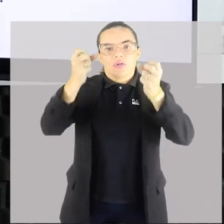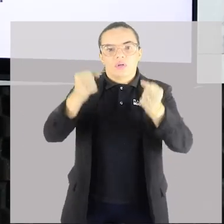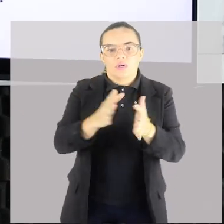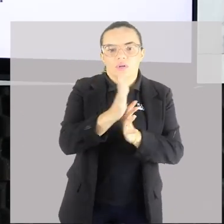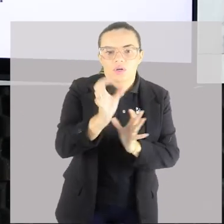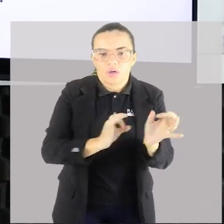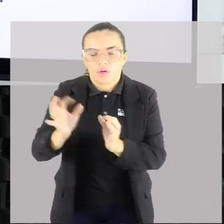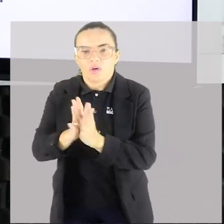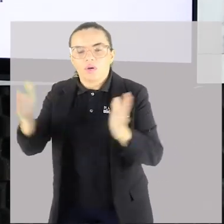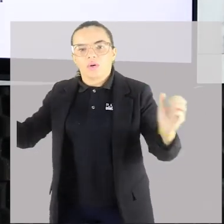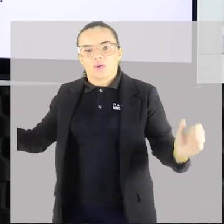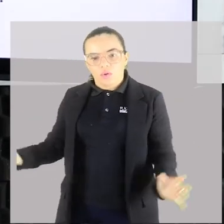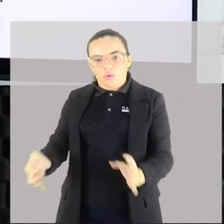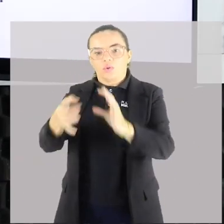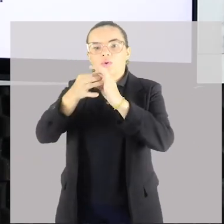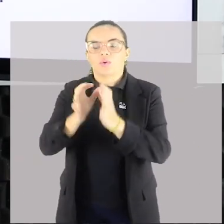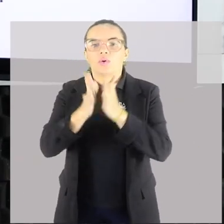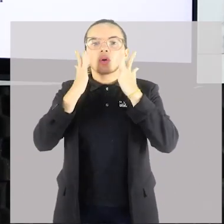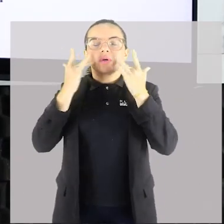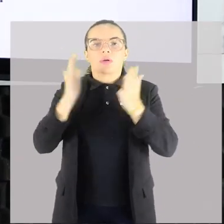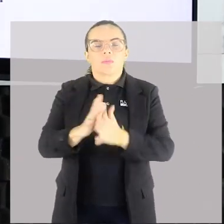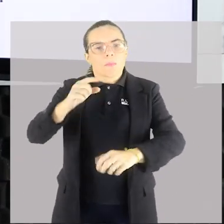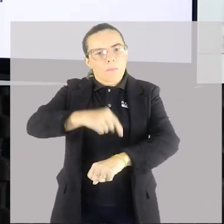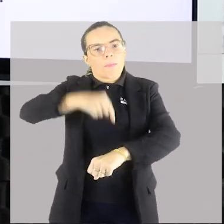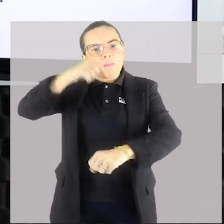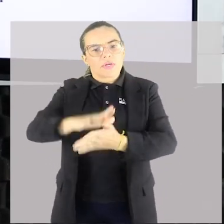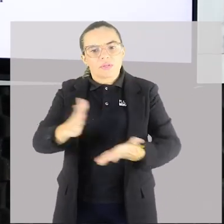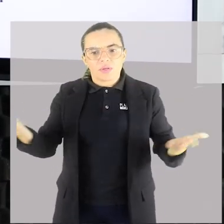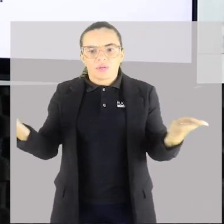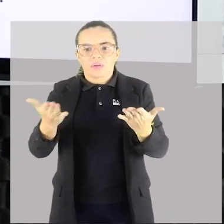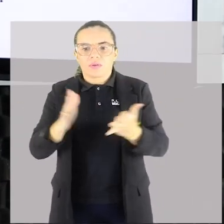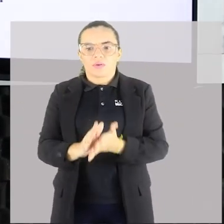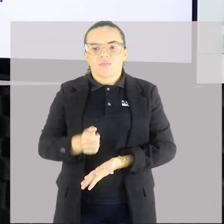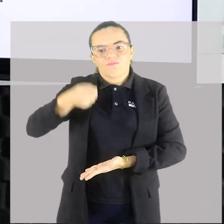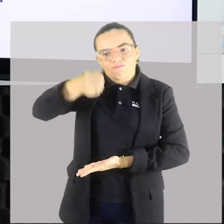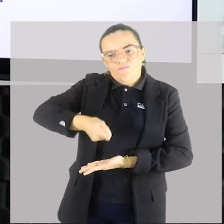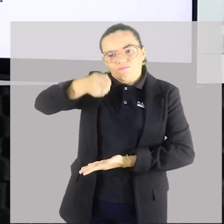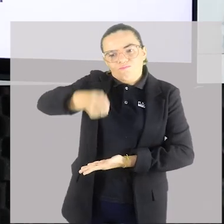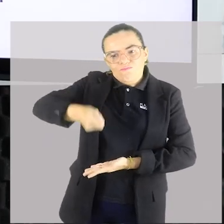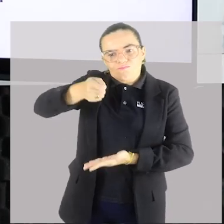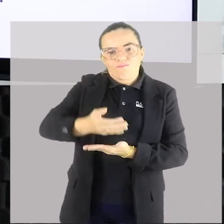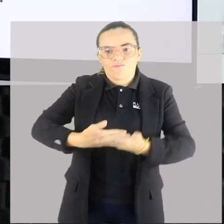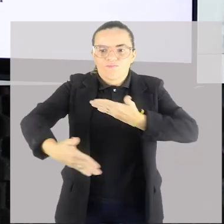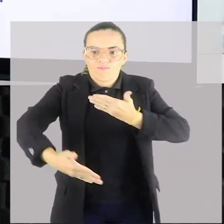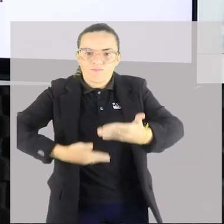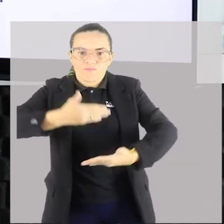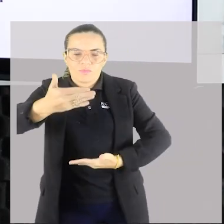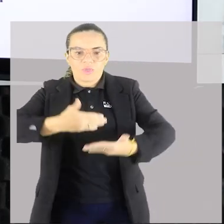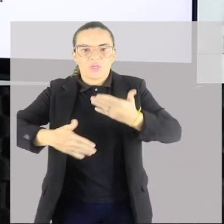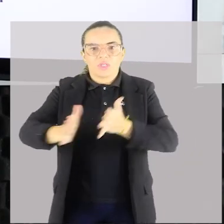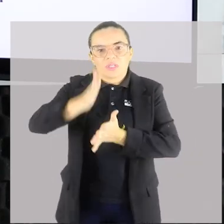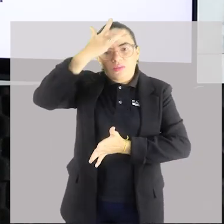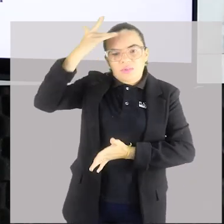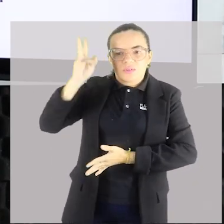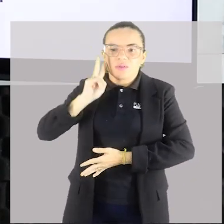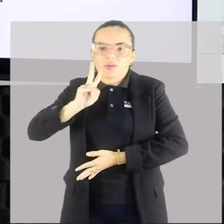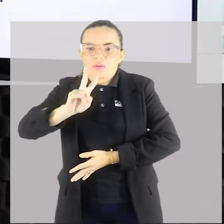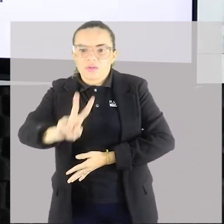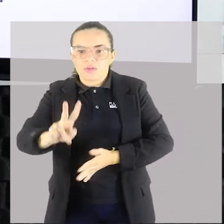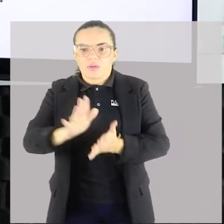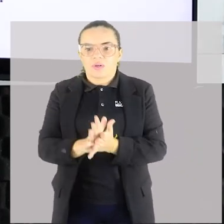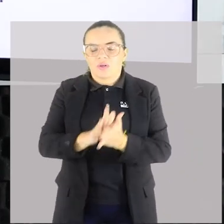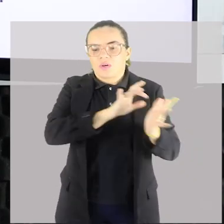com o artista naquele momento, certo? Obrigatoriedade do envolvimento da plateia e o abandono de uma linha central. Você